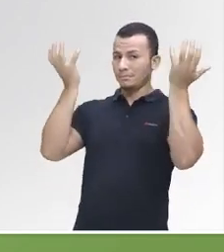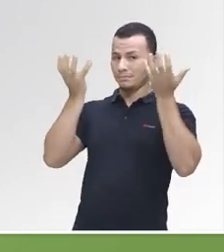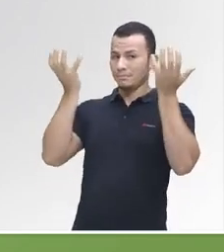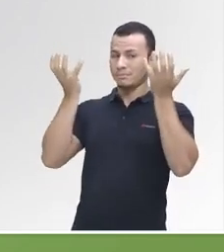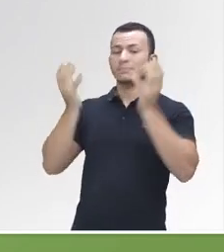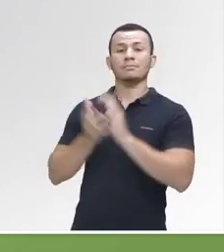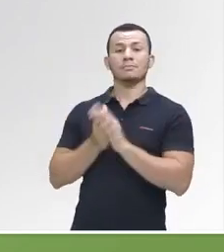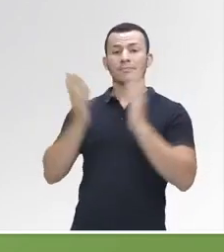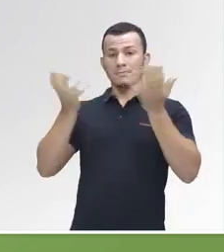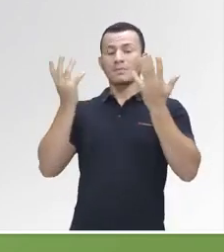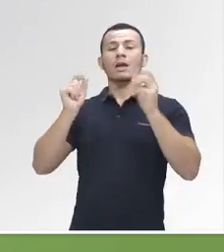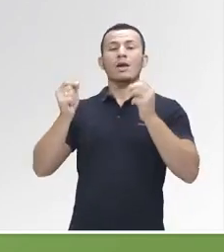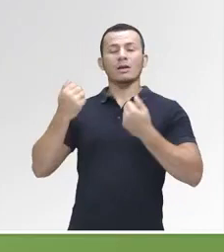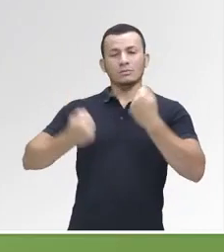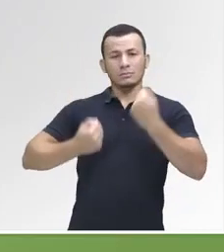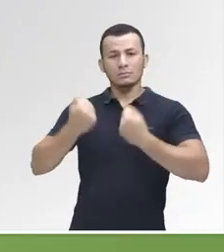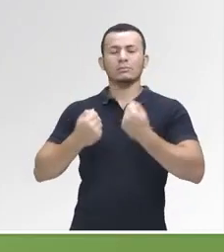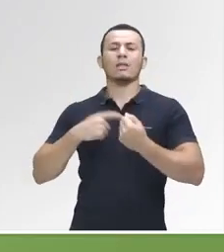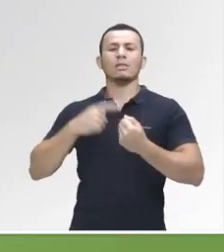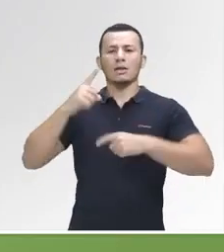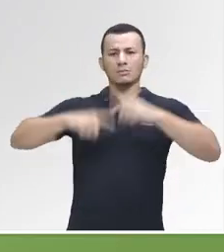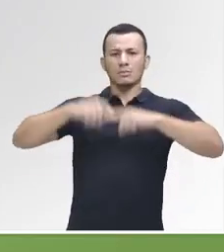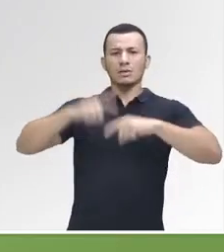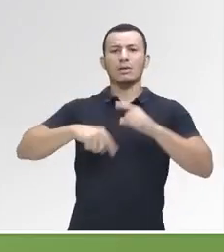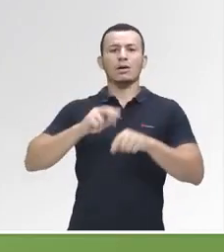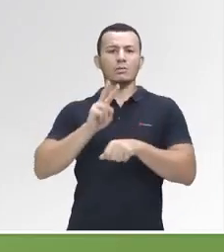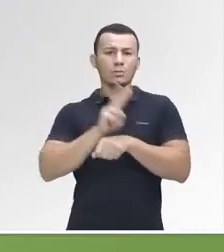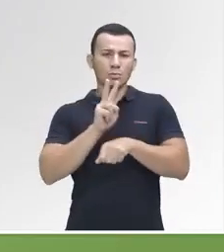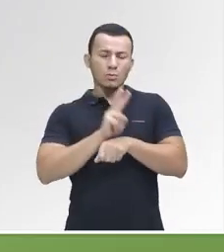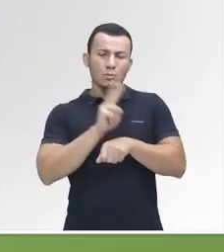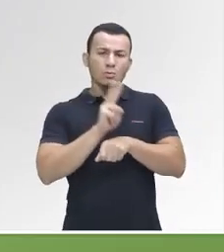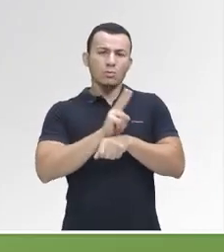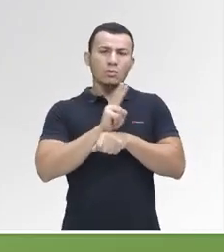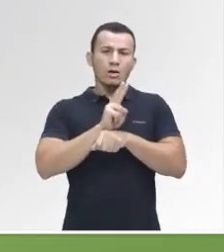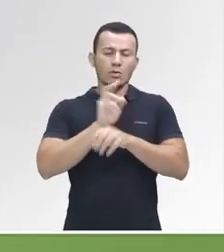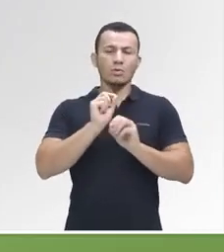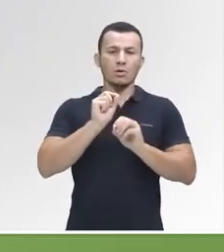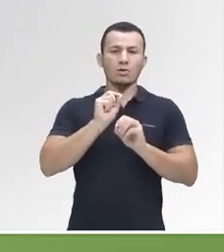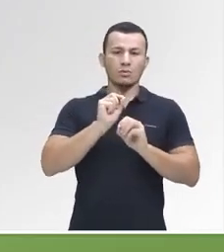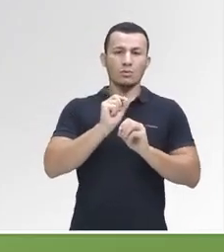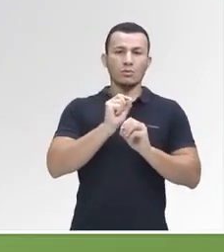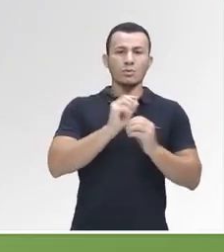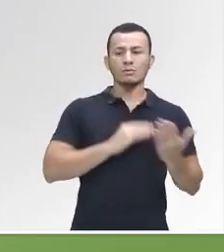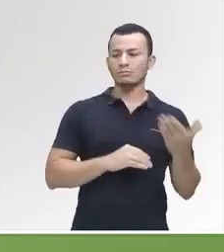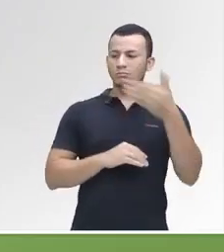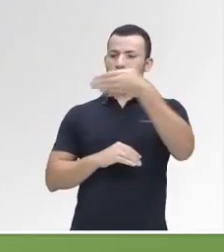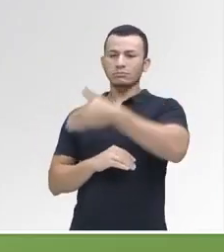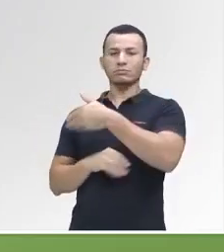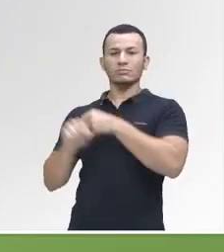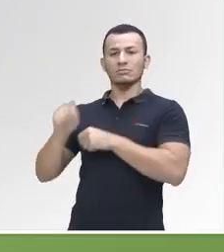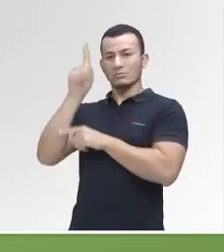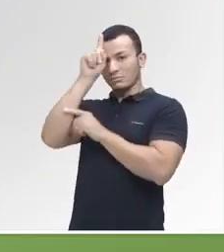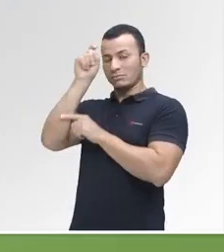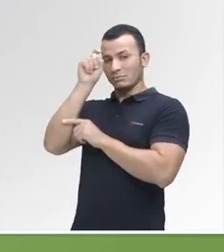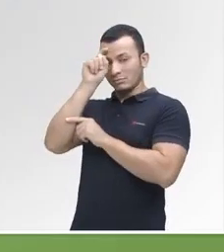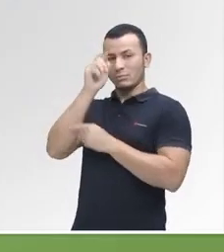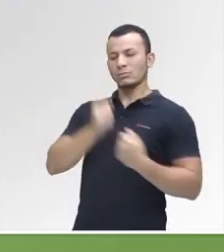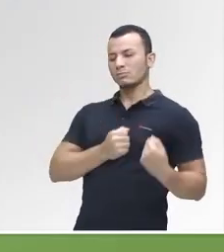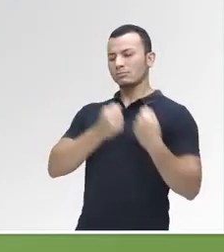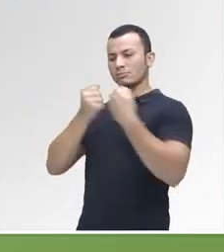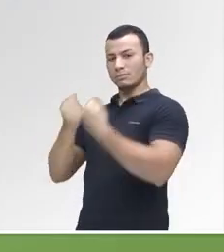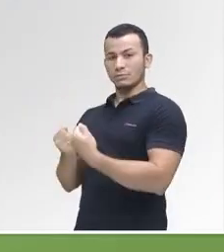são veículos equipados para cuidar do paciente durante o transporte para os hospitais. Alguns dos